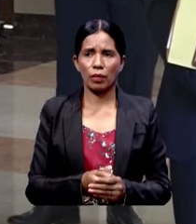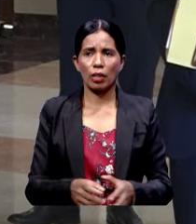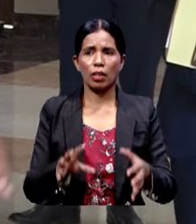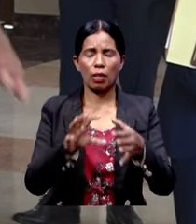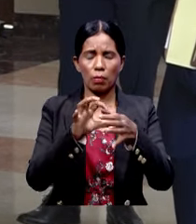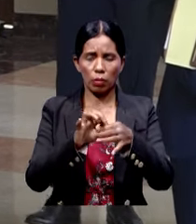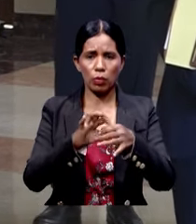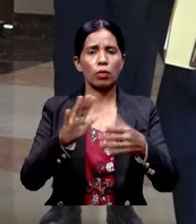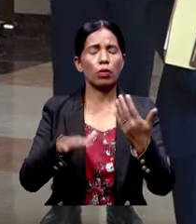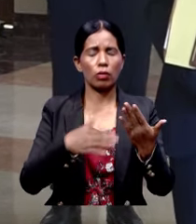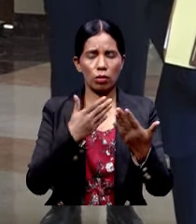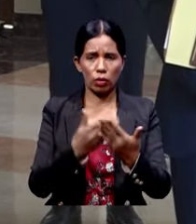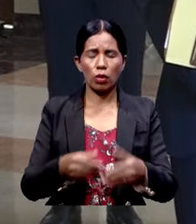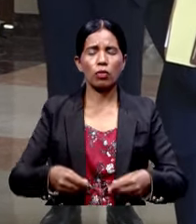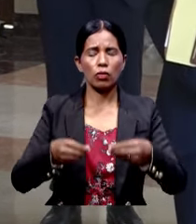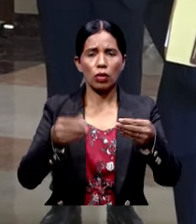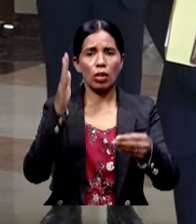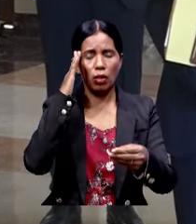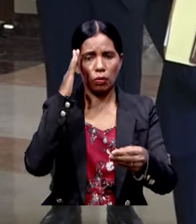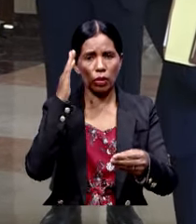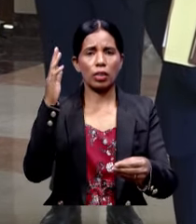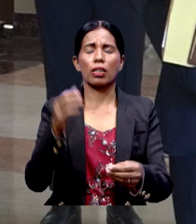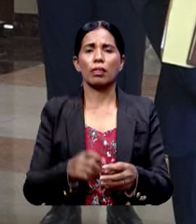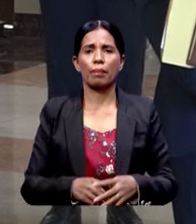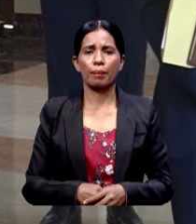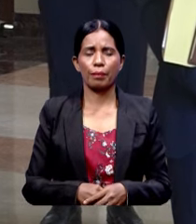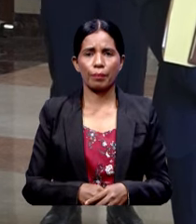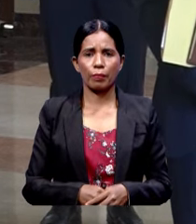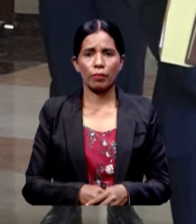membros de Sira, mas foram ainda da CONA. Agora,